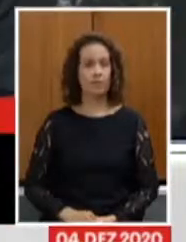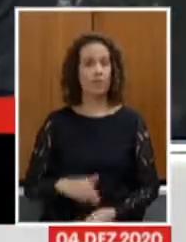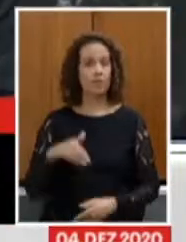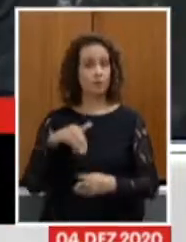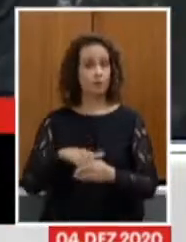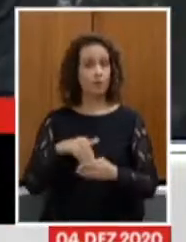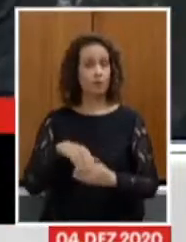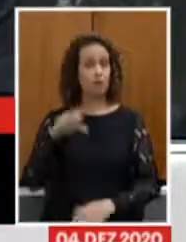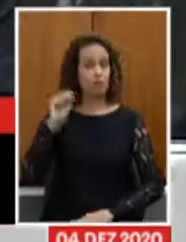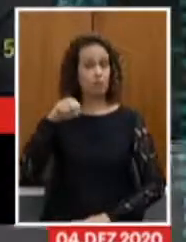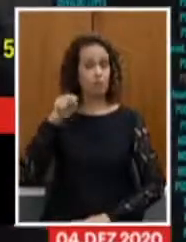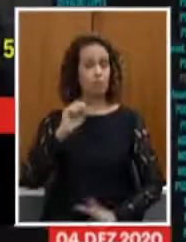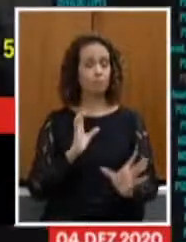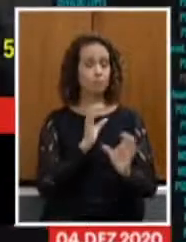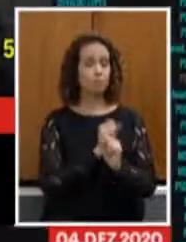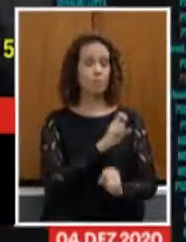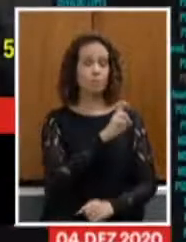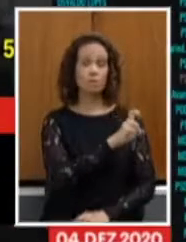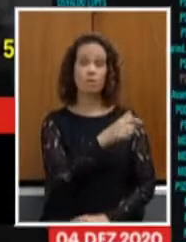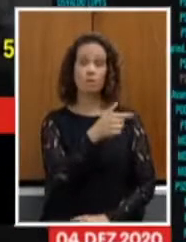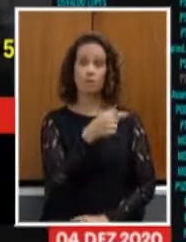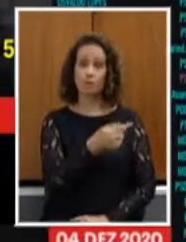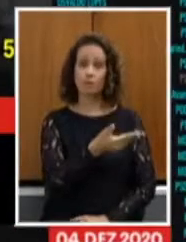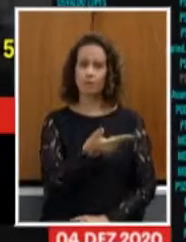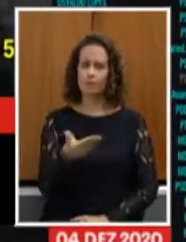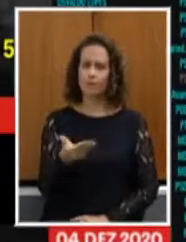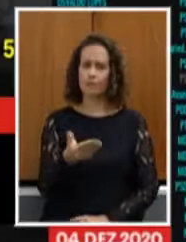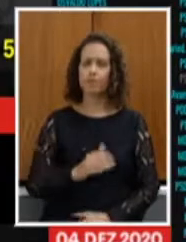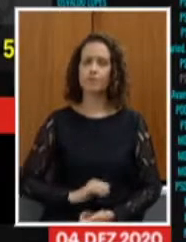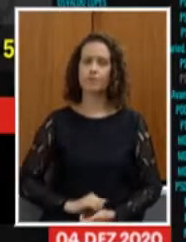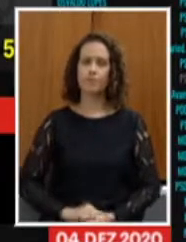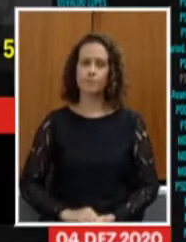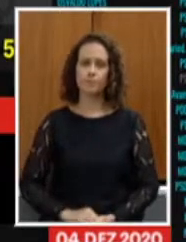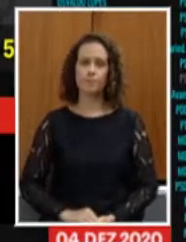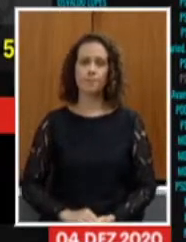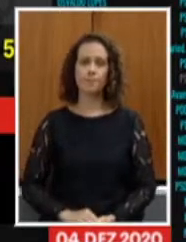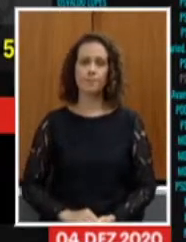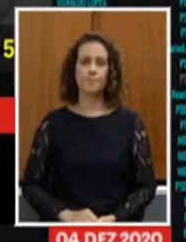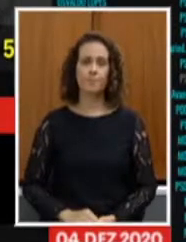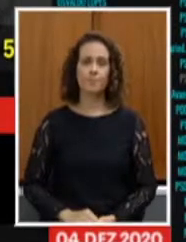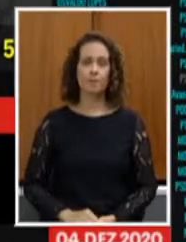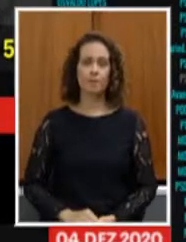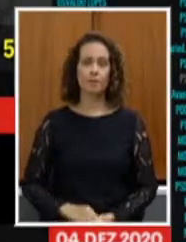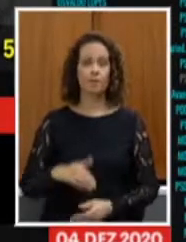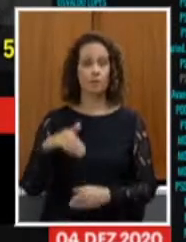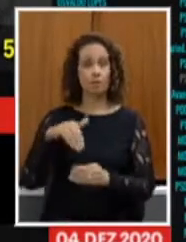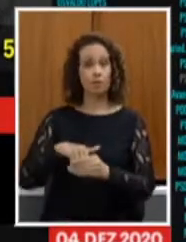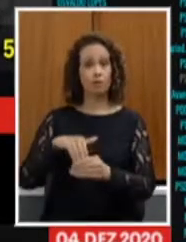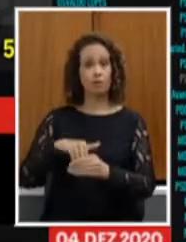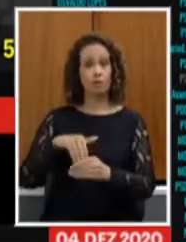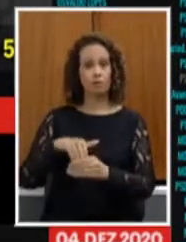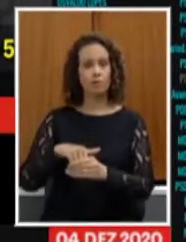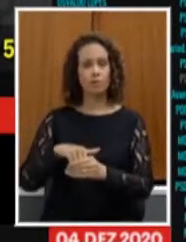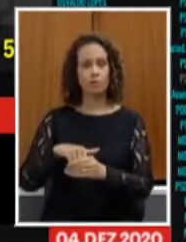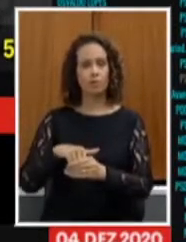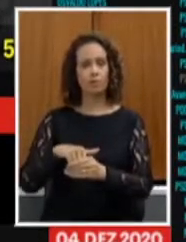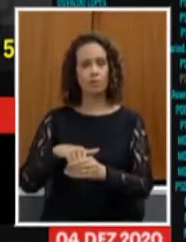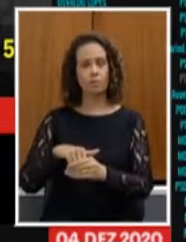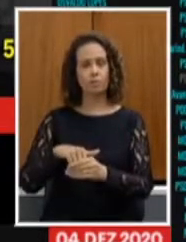Votaram sim 57 senhoras e senhores deputados. Não houve. Voto sim do